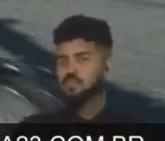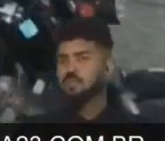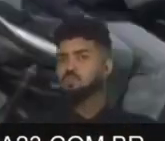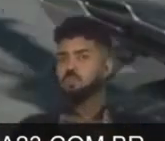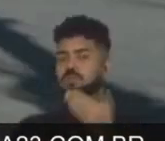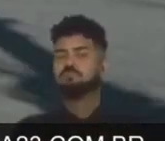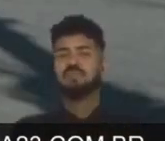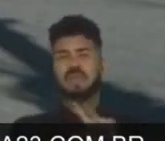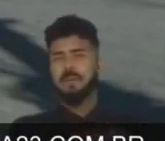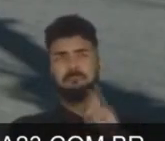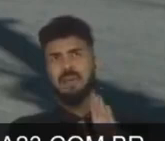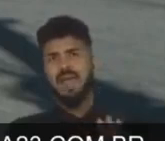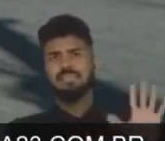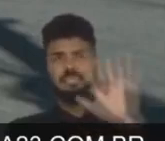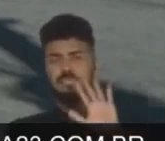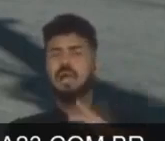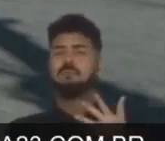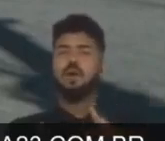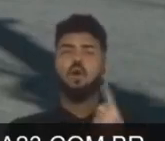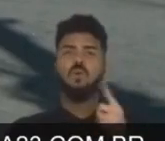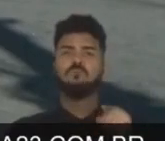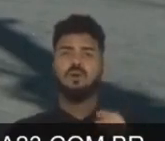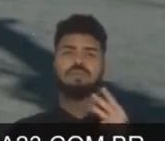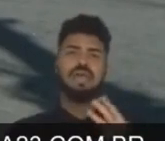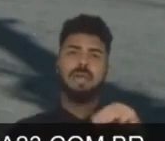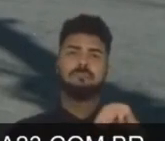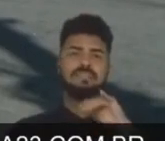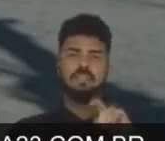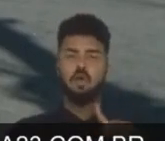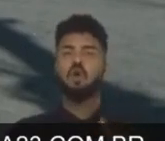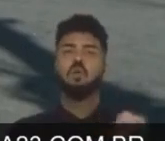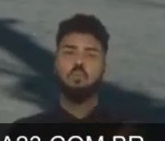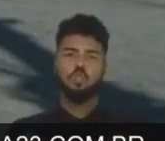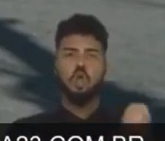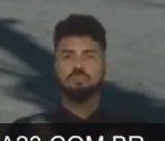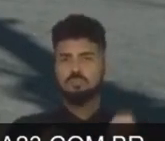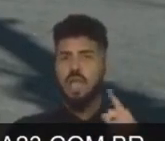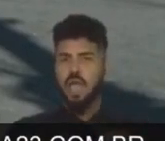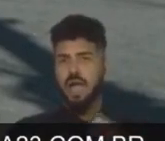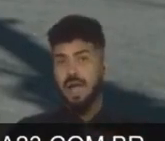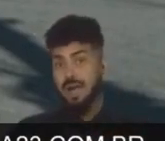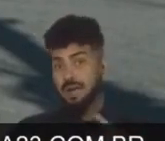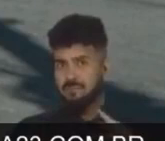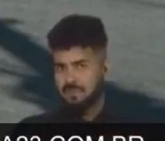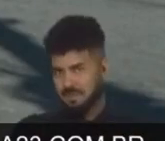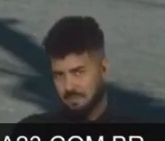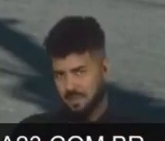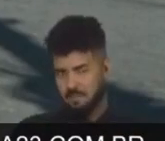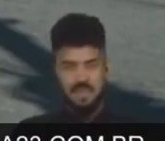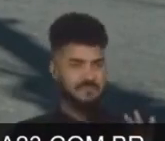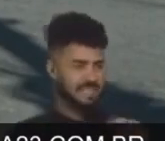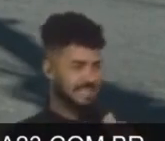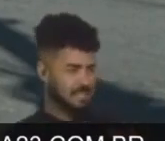todo o país, são cerca de 1.300.000 motoristas de aplicativos e, segundo a Federação dos Motoristas